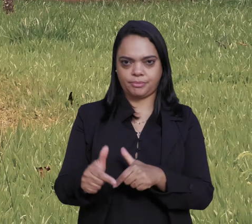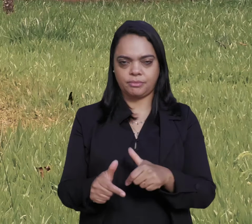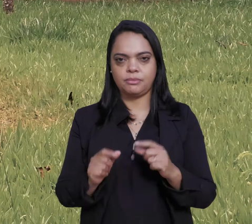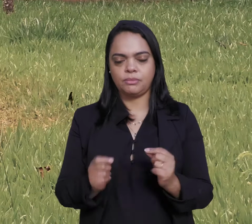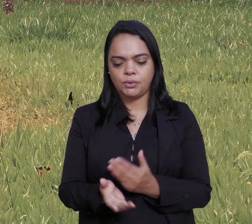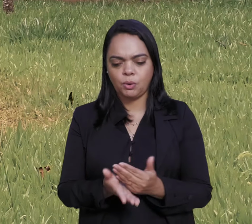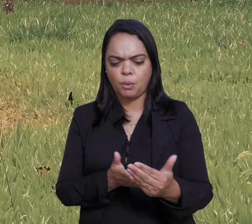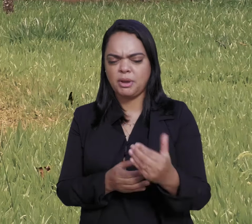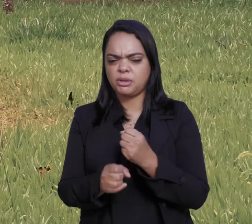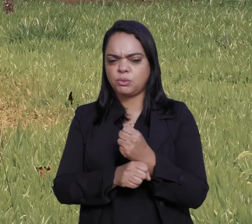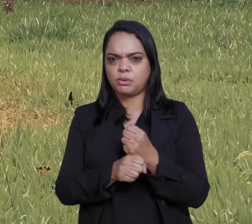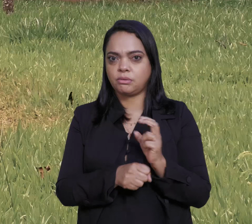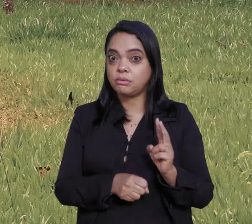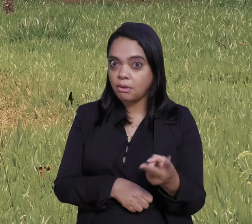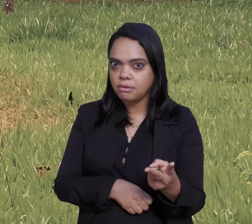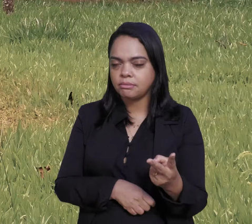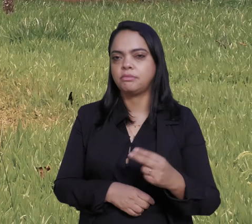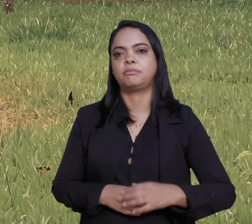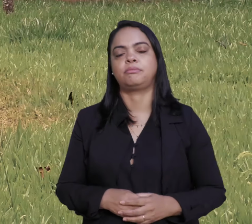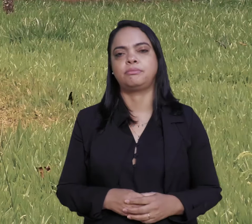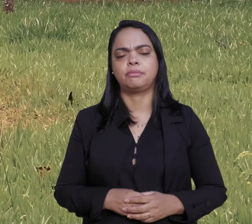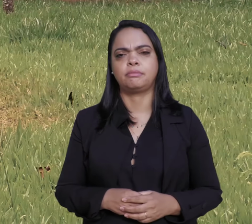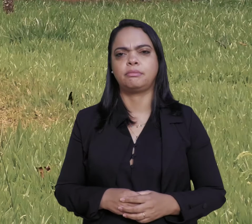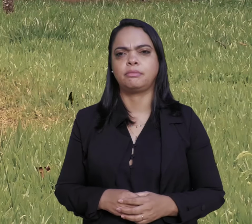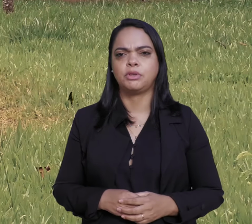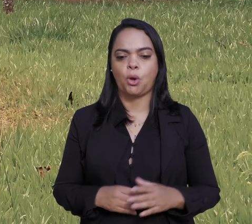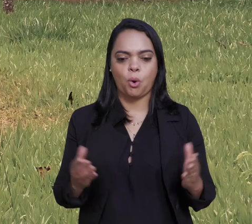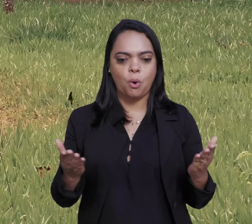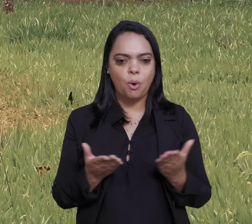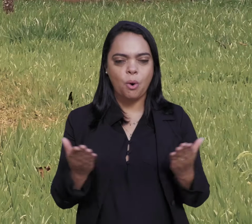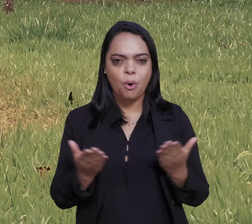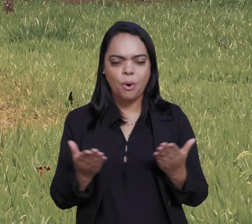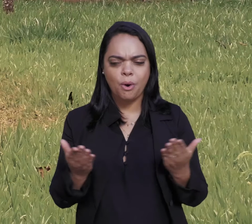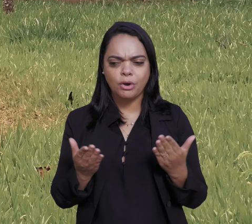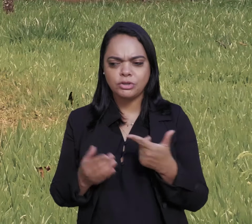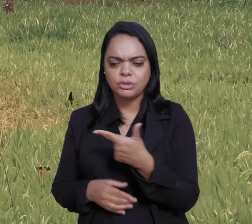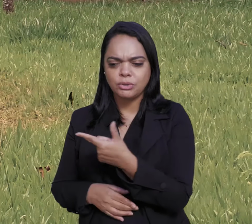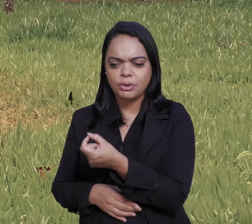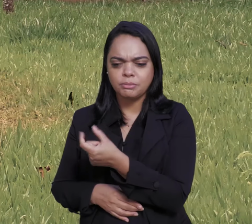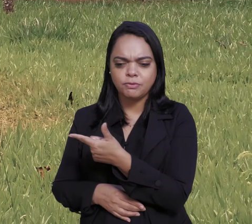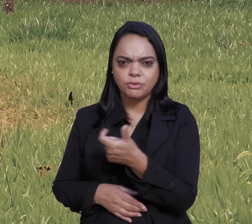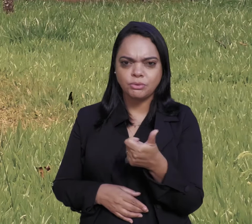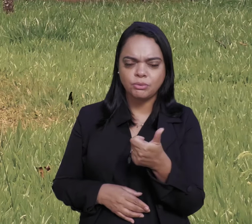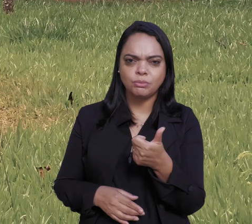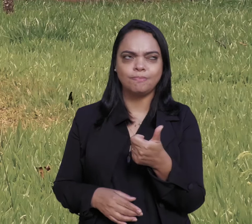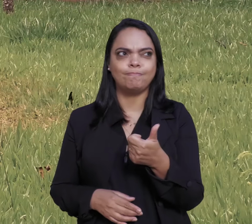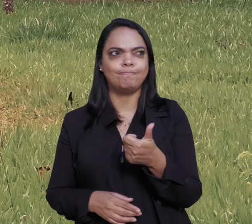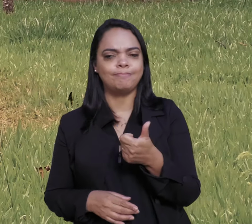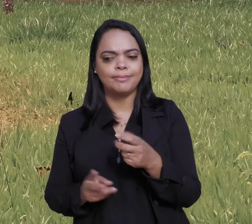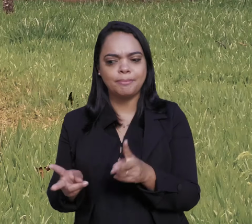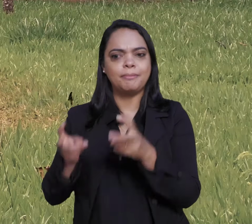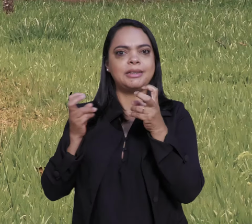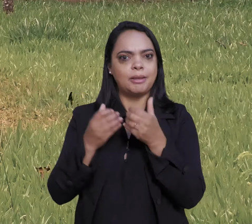que foi no início dos anos 2000, e aí a gente observando hoje, 2021, a gente